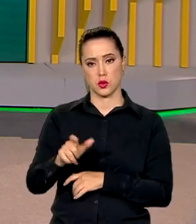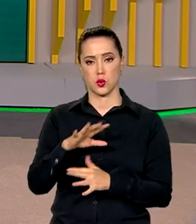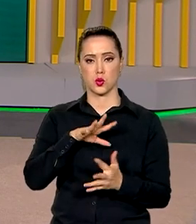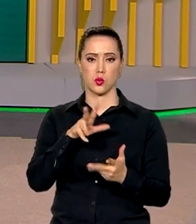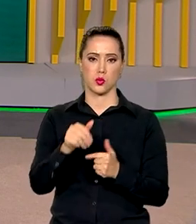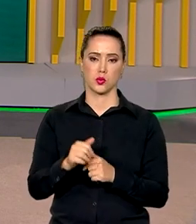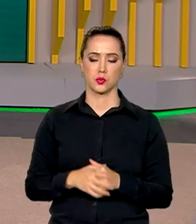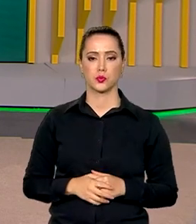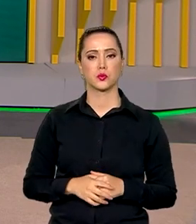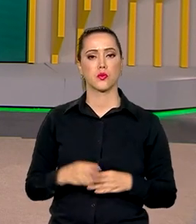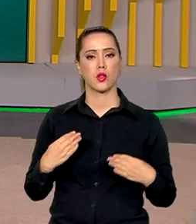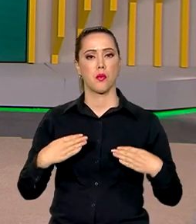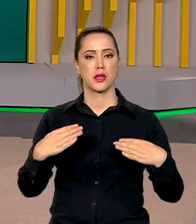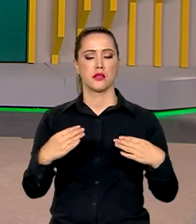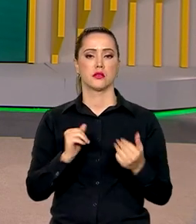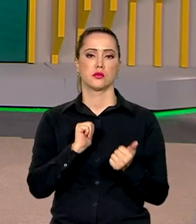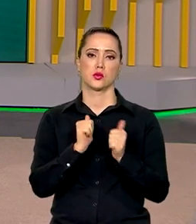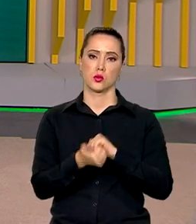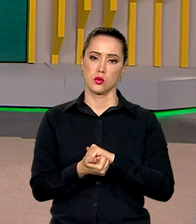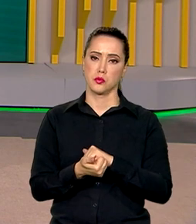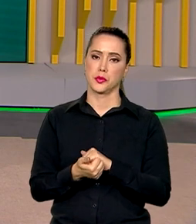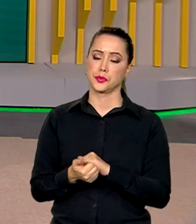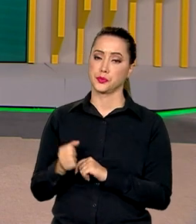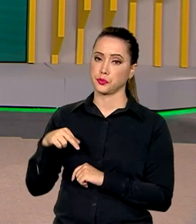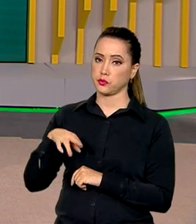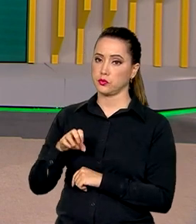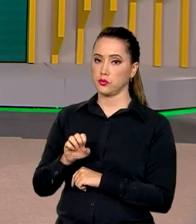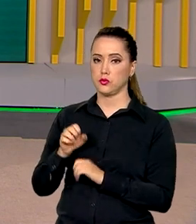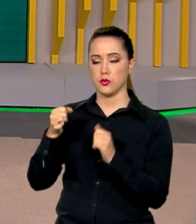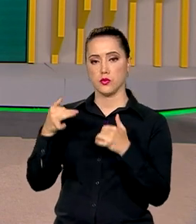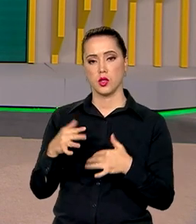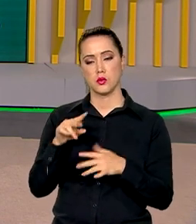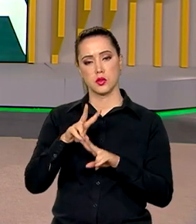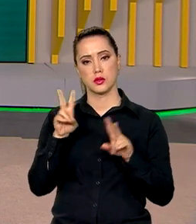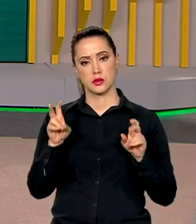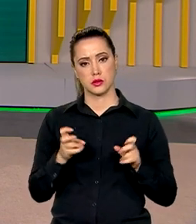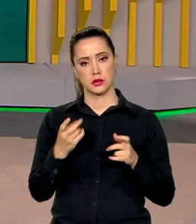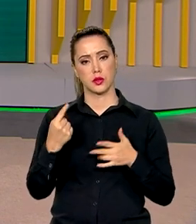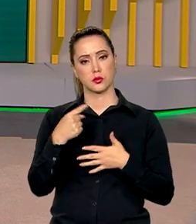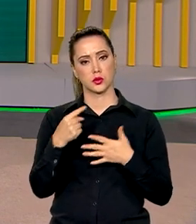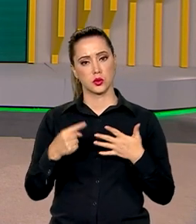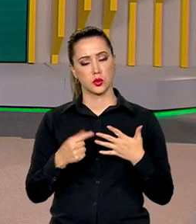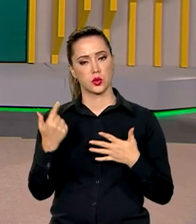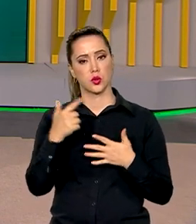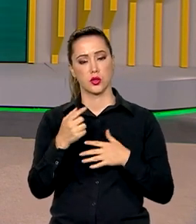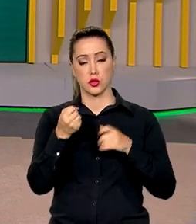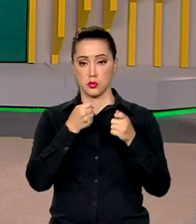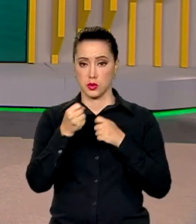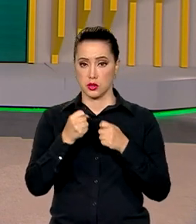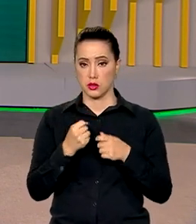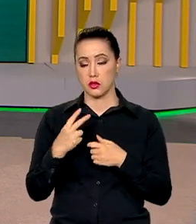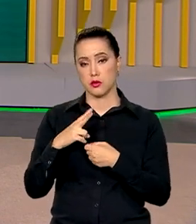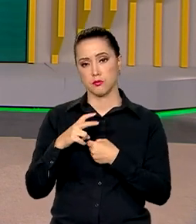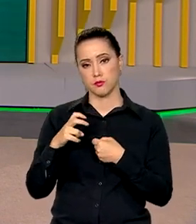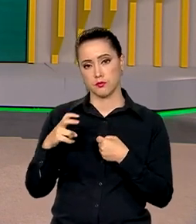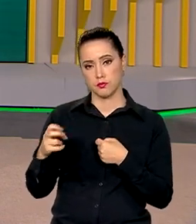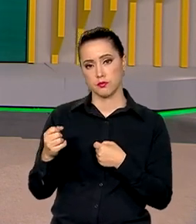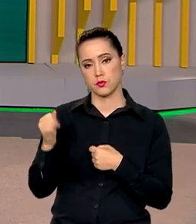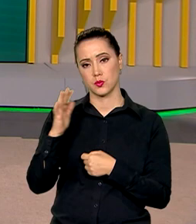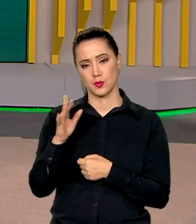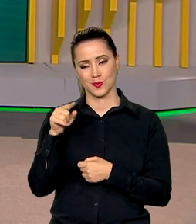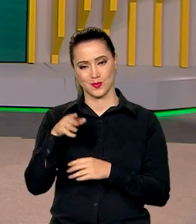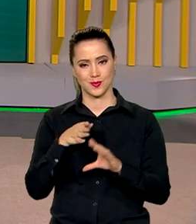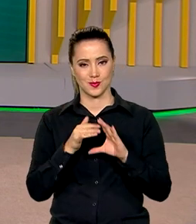no mundo o ministro do esporte André fufuca falou sobre esse e outros assuntos em uma entrevista oo programa A Voz do